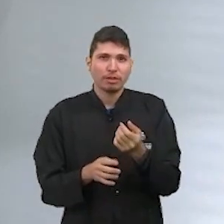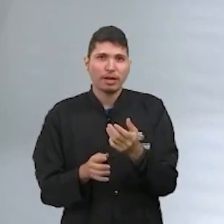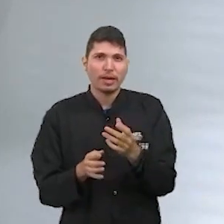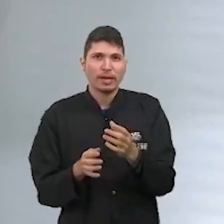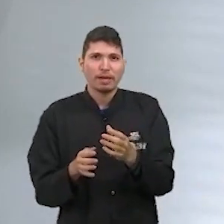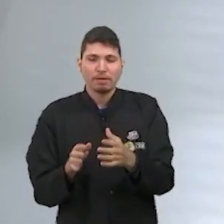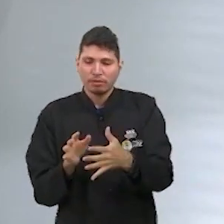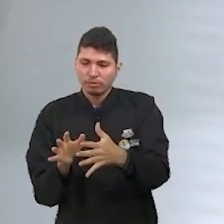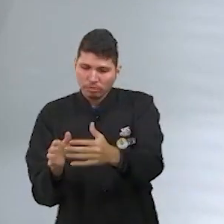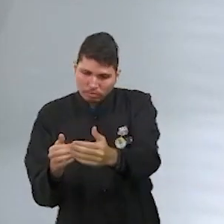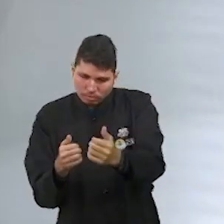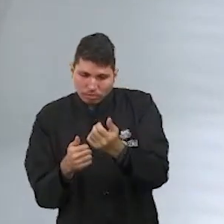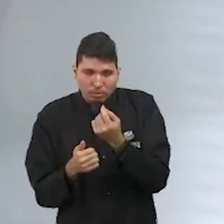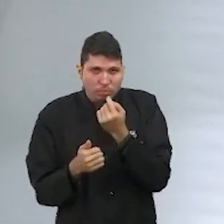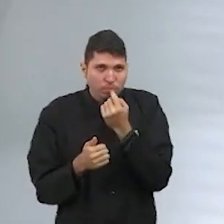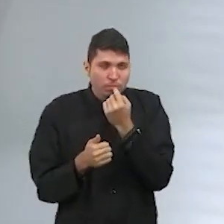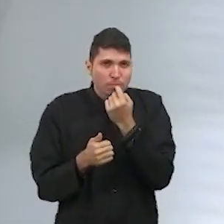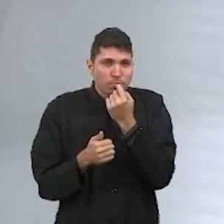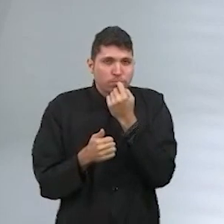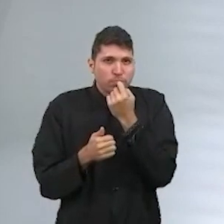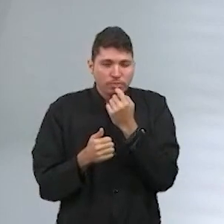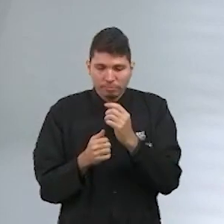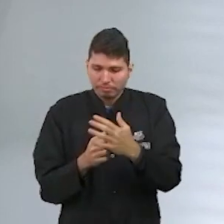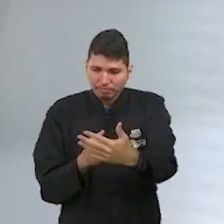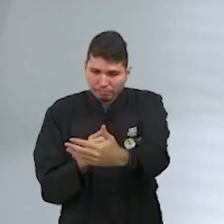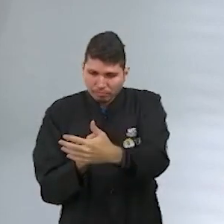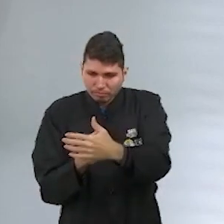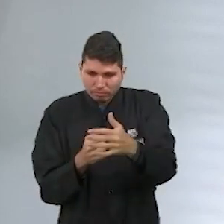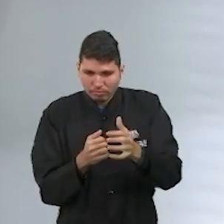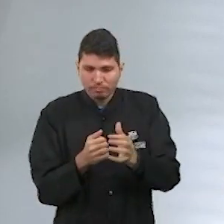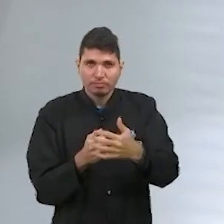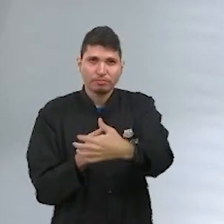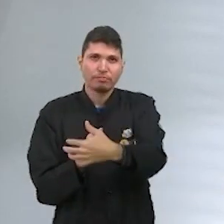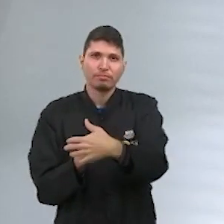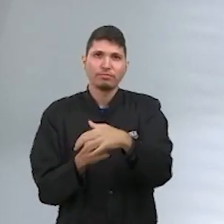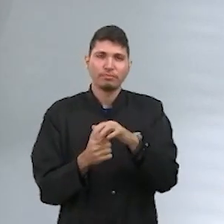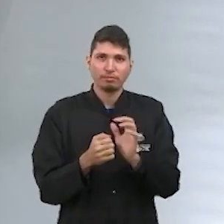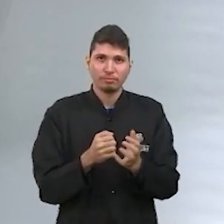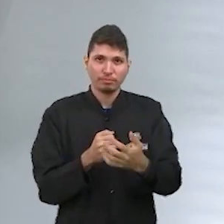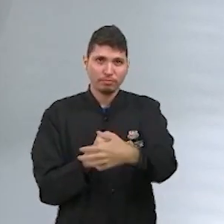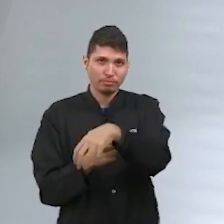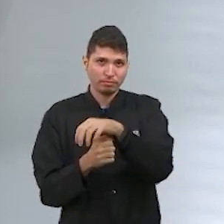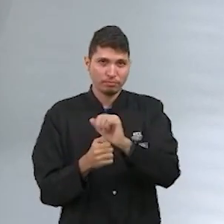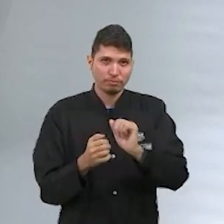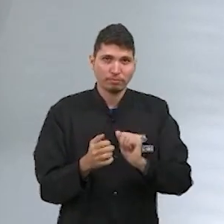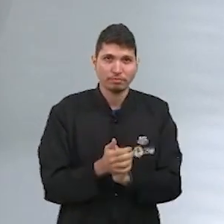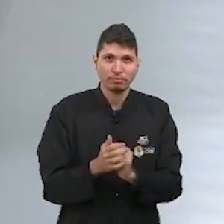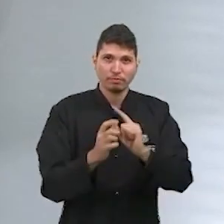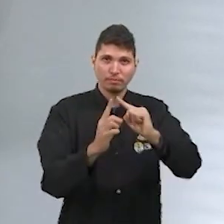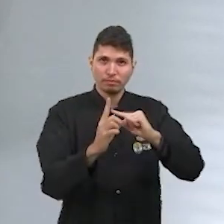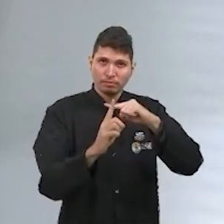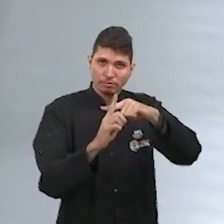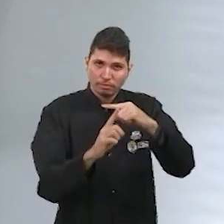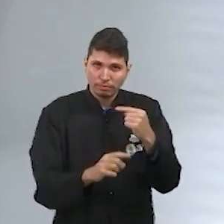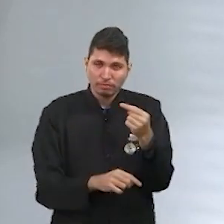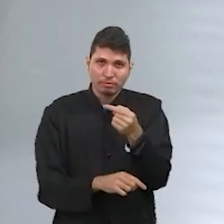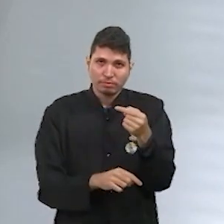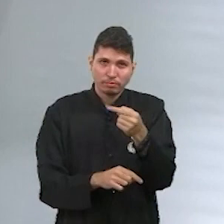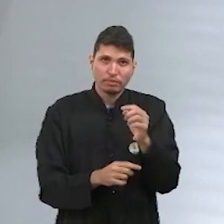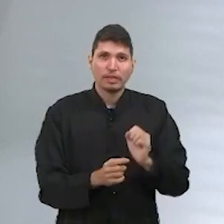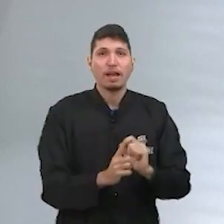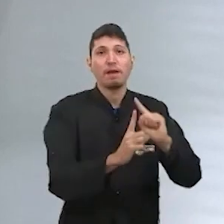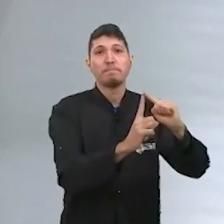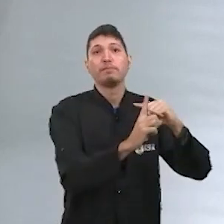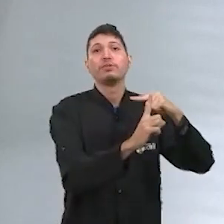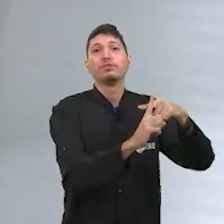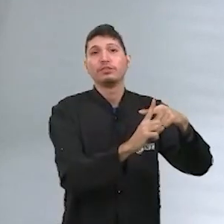sua eletronegatividade. Então, na molécula de água, nós temos lá as cargas parciais positivas e negativa. Positiva, quem